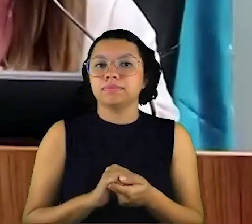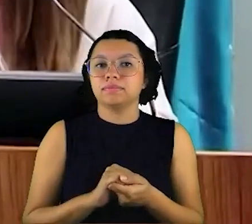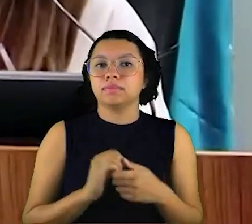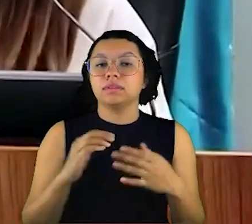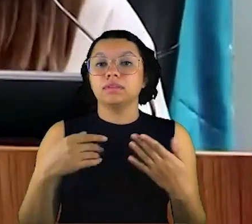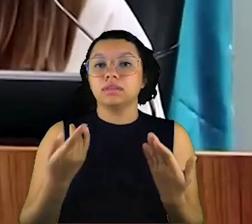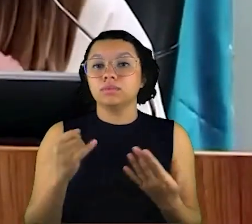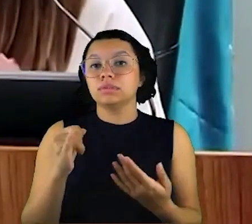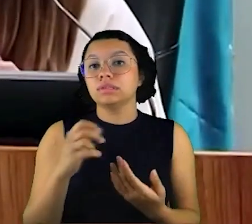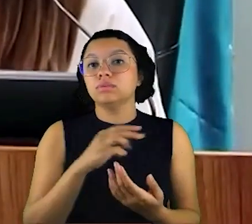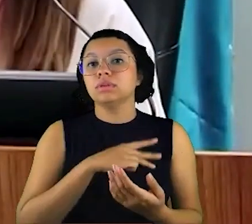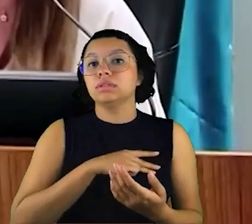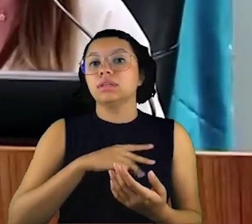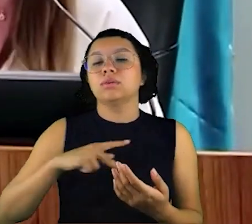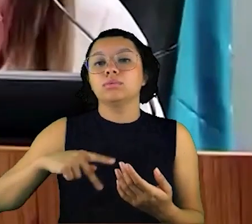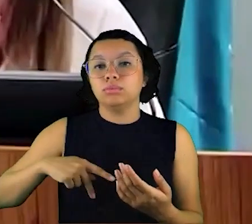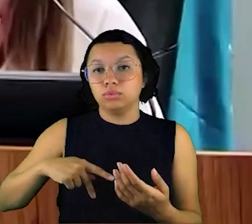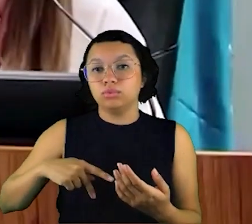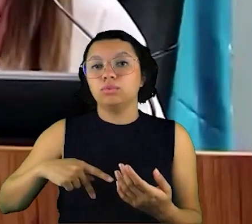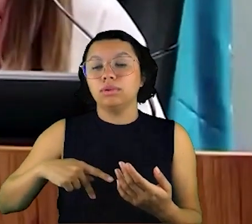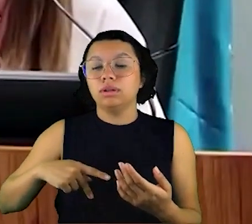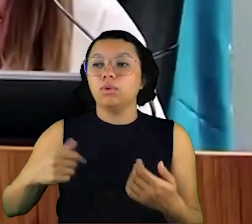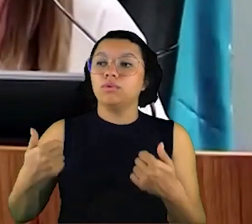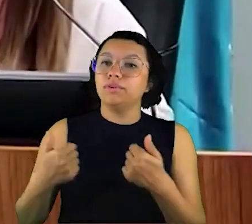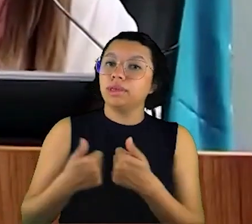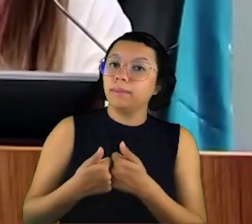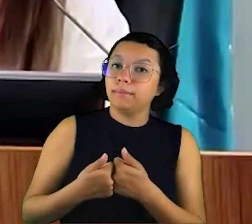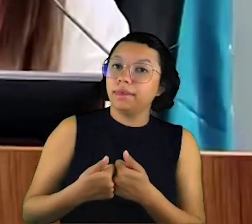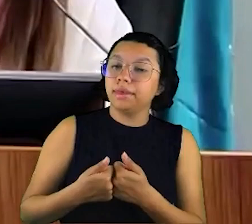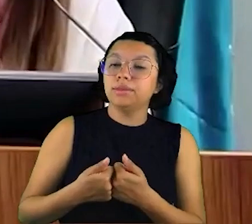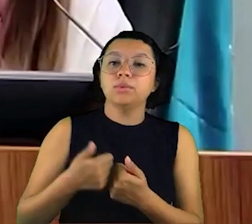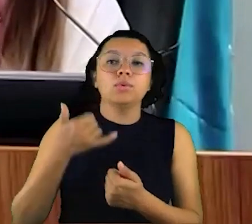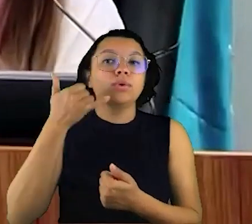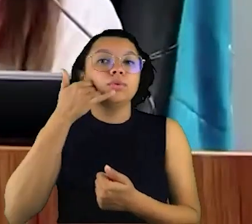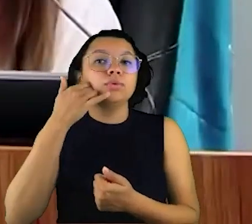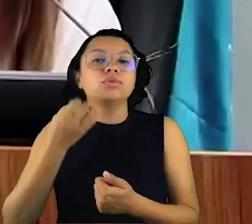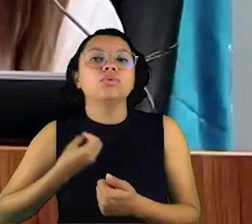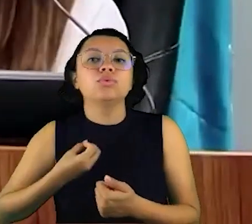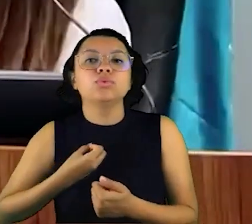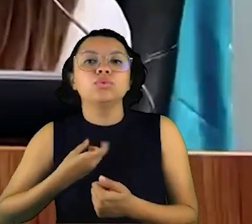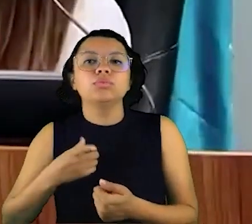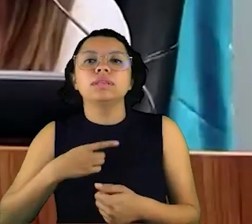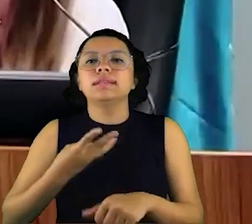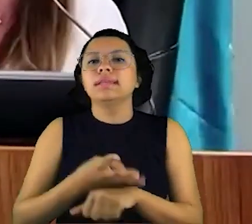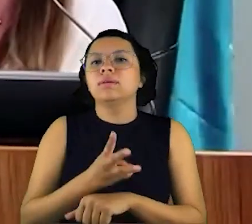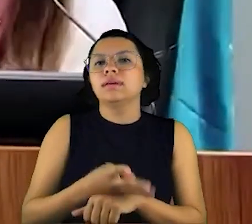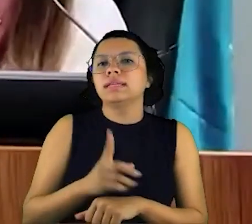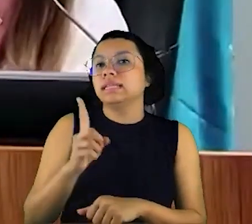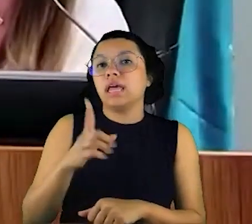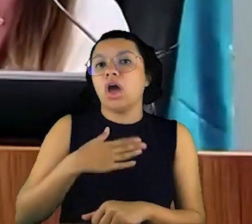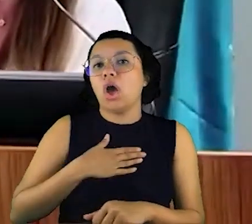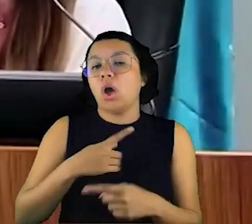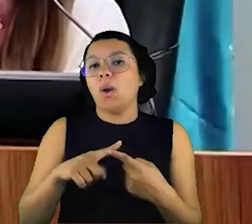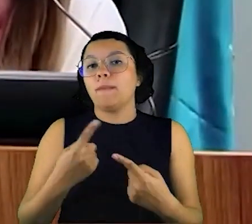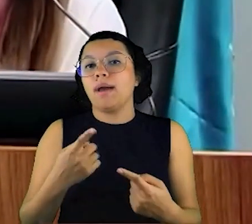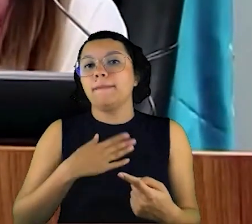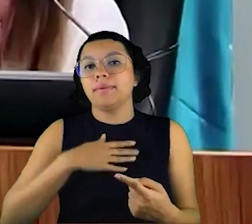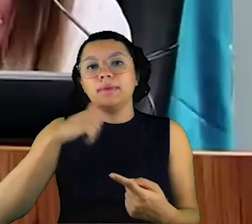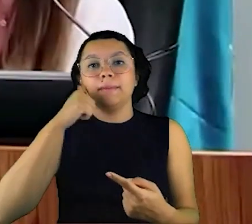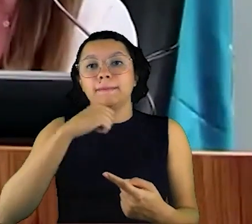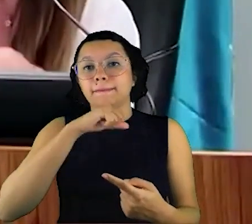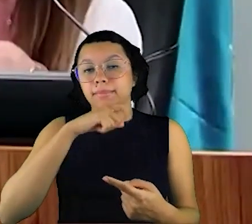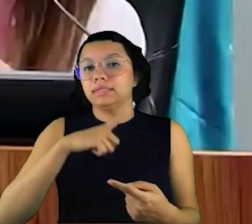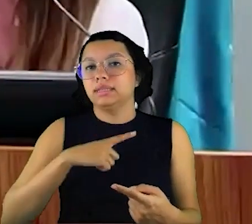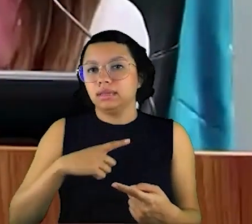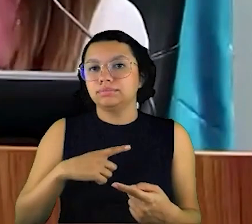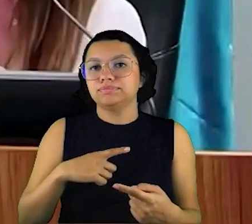Então, ó, se o Ministério Público vier procurar, o senhor fica esperto, tal. Qual que é o seu número de seu telefone? Tá aqui. O senhor tem WhatsApp? Não, mas a minha mãe tem. Qual é o WhatsApp da sua mãe? Então,